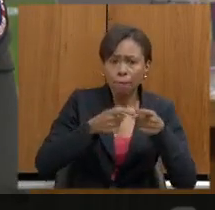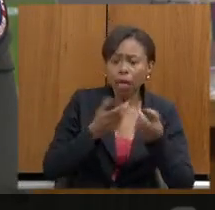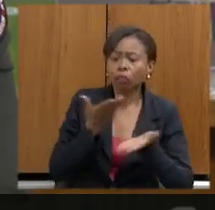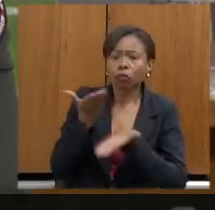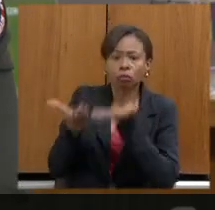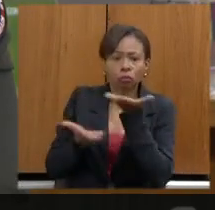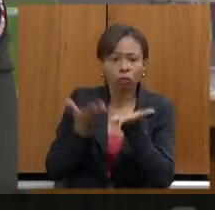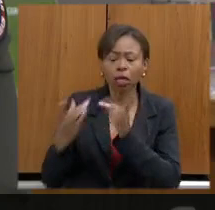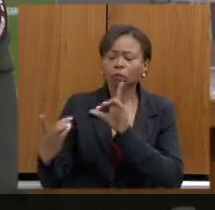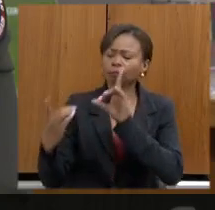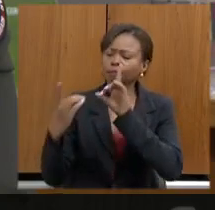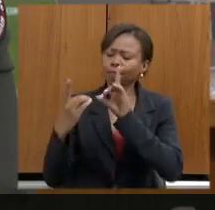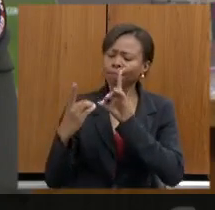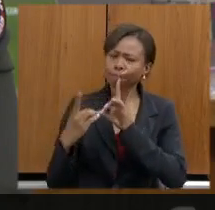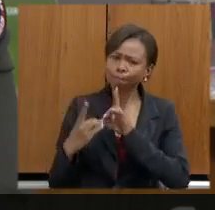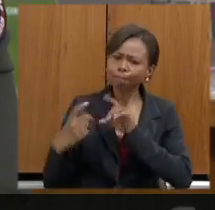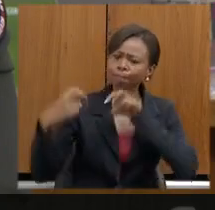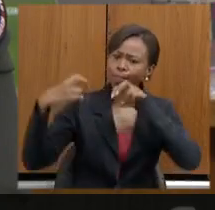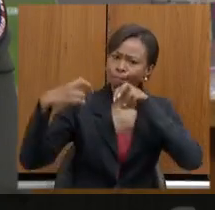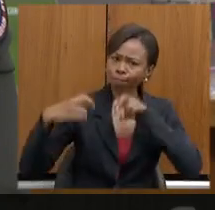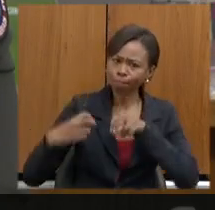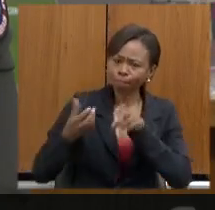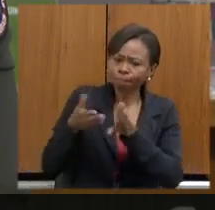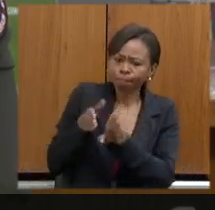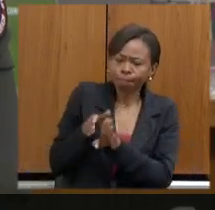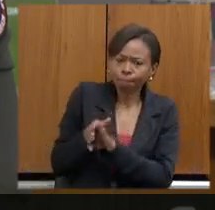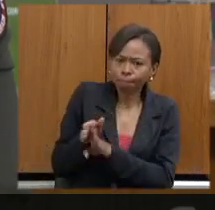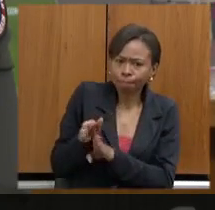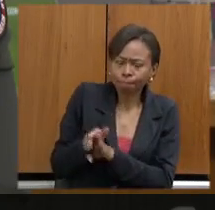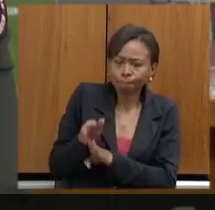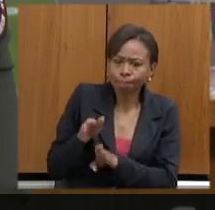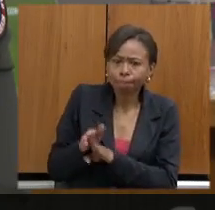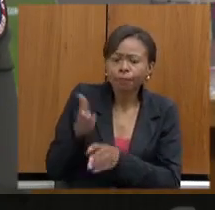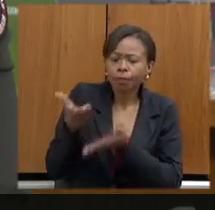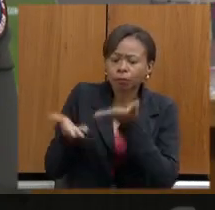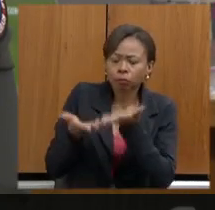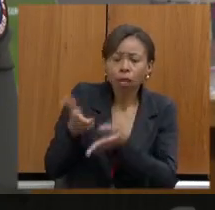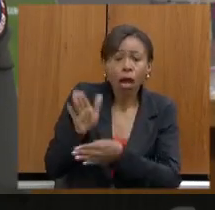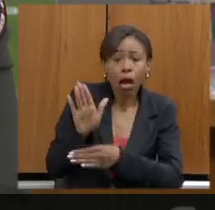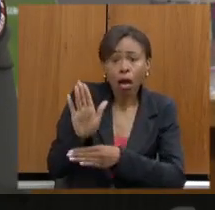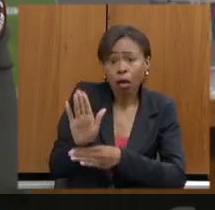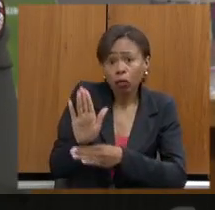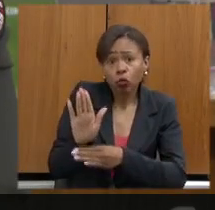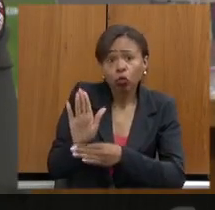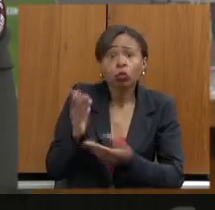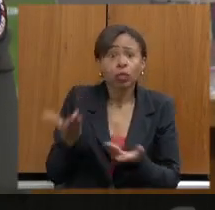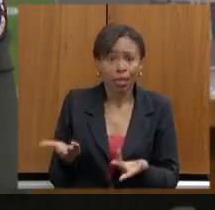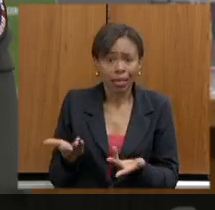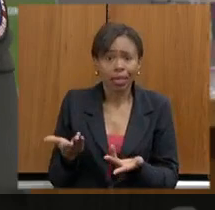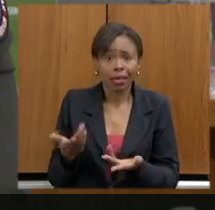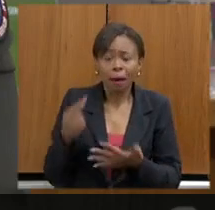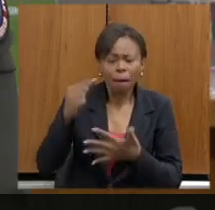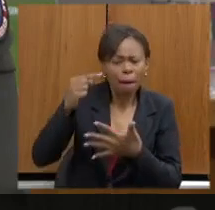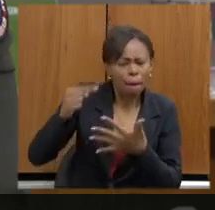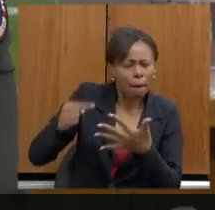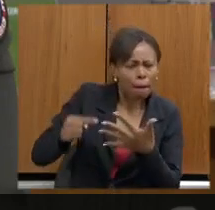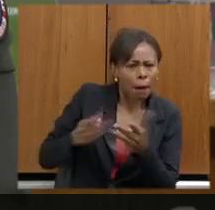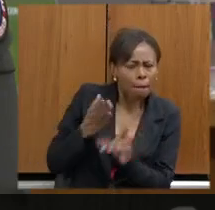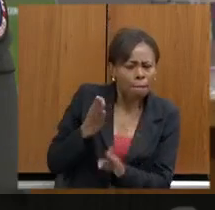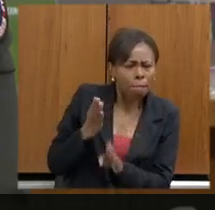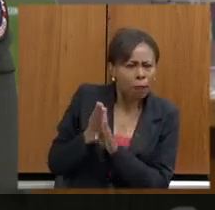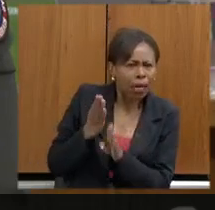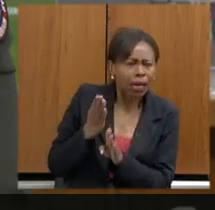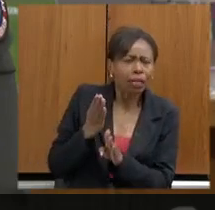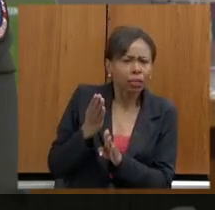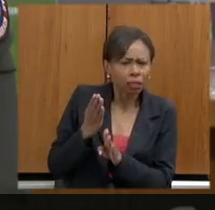esse trabalho de acompanhamento de aconselho I had diagnóstico e detecção de alguns